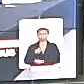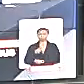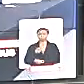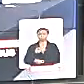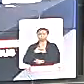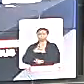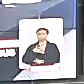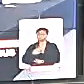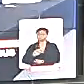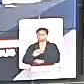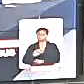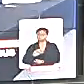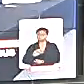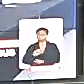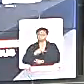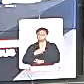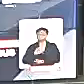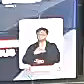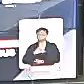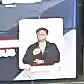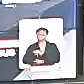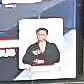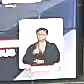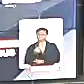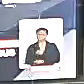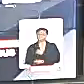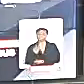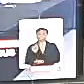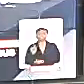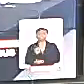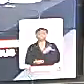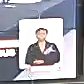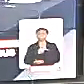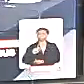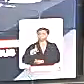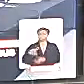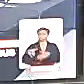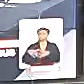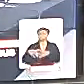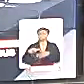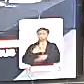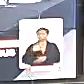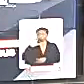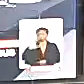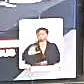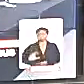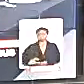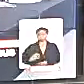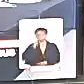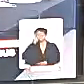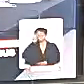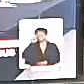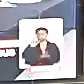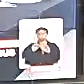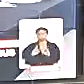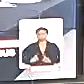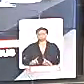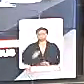peanha Maurício peanha que é presidente do conselho da pessoa com deficiência